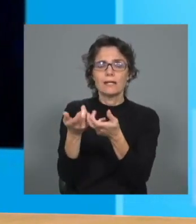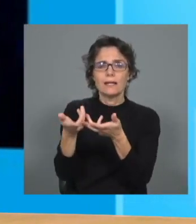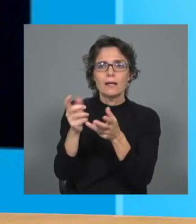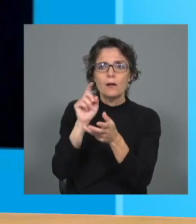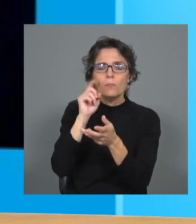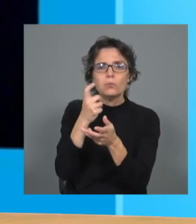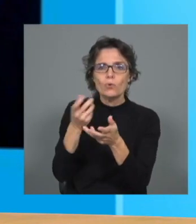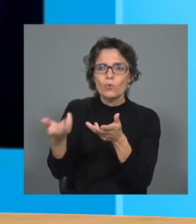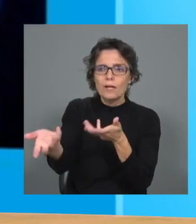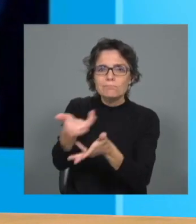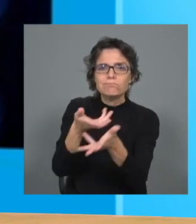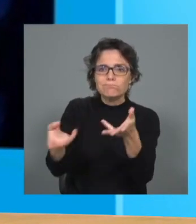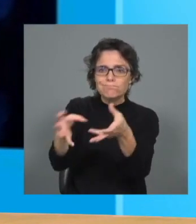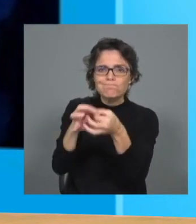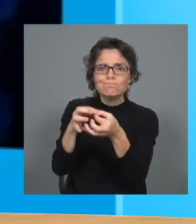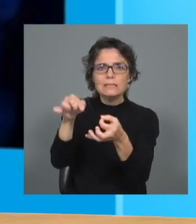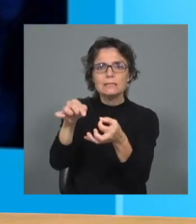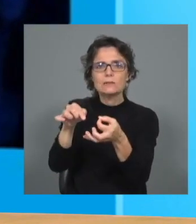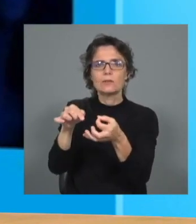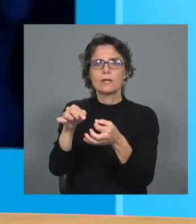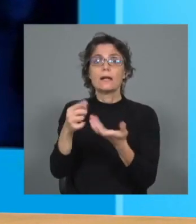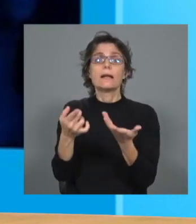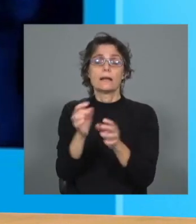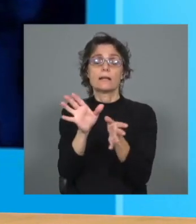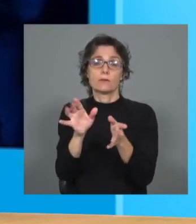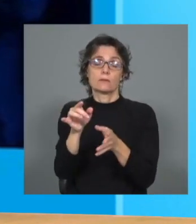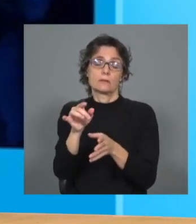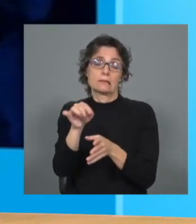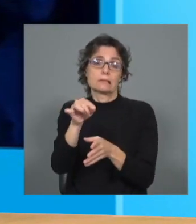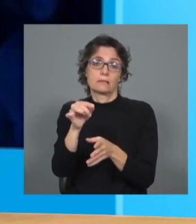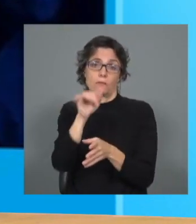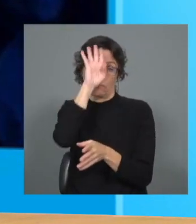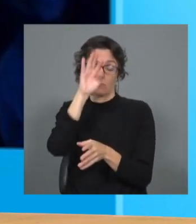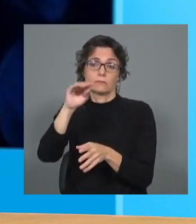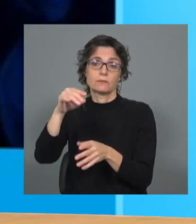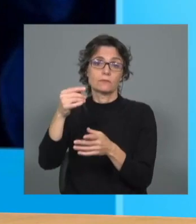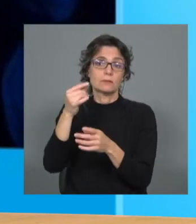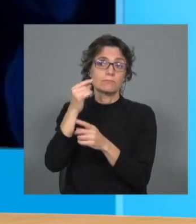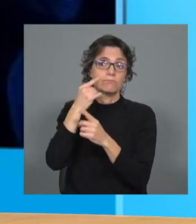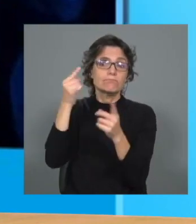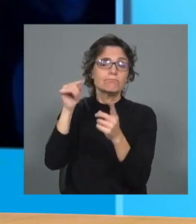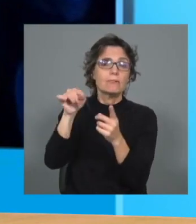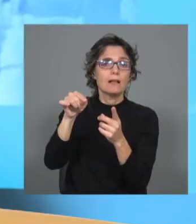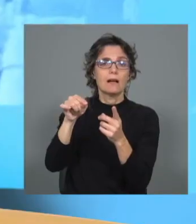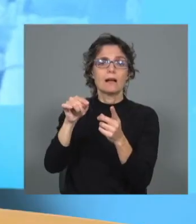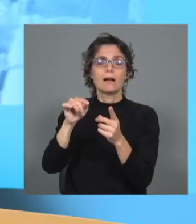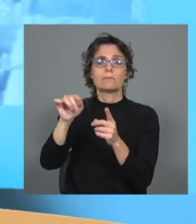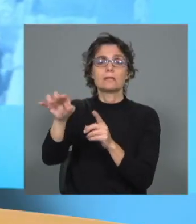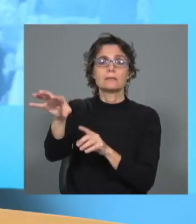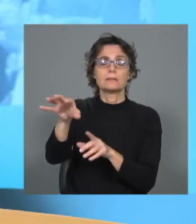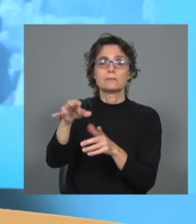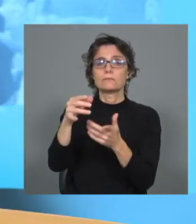Papa Francisco, é importante ter alguém do mundo islâmico, como tem acontecido sobretudo com o Imam Al-Azhar, com o Ahmed